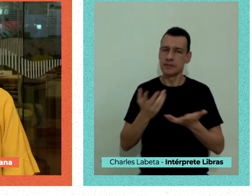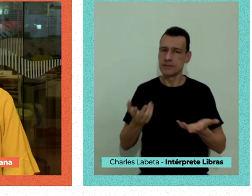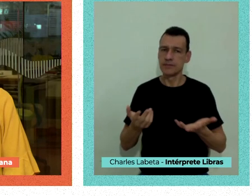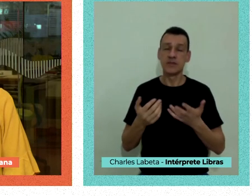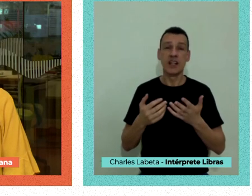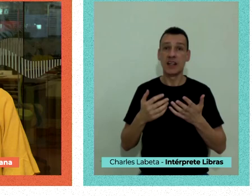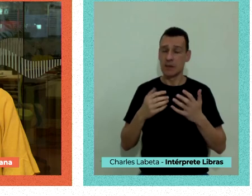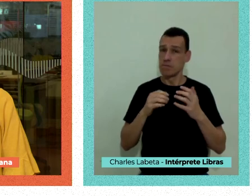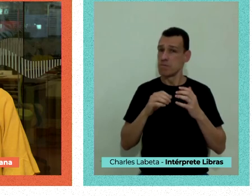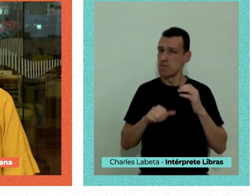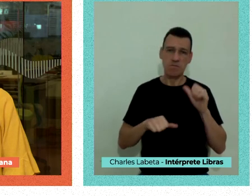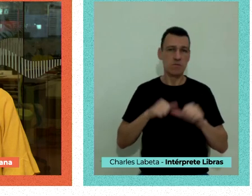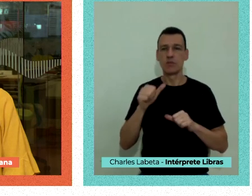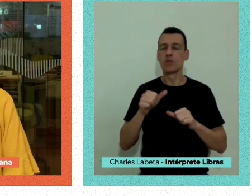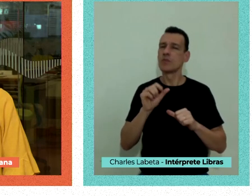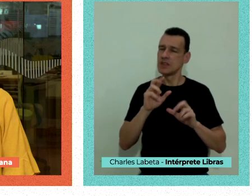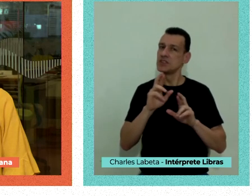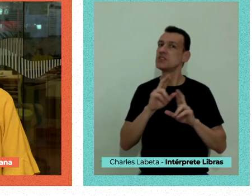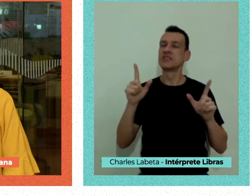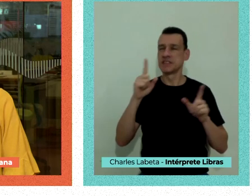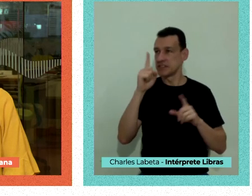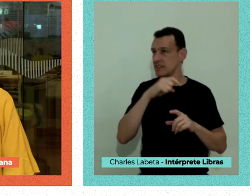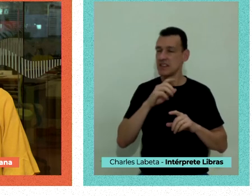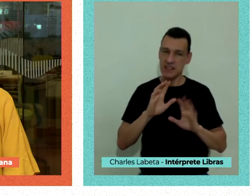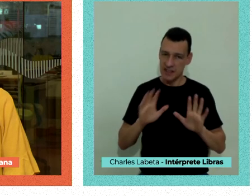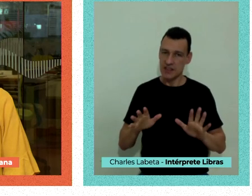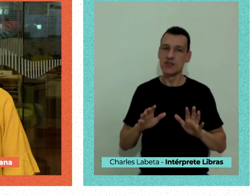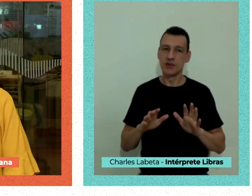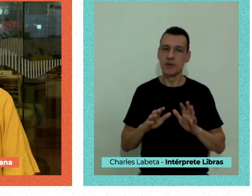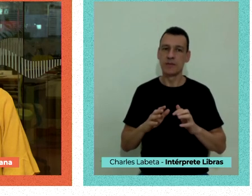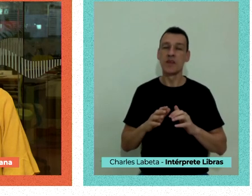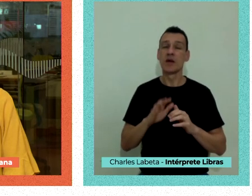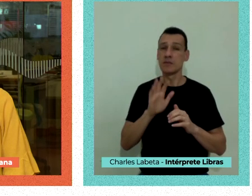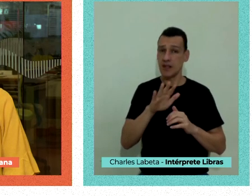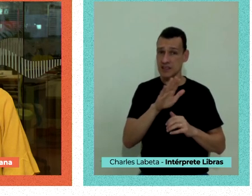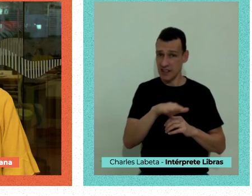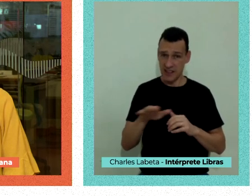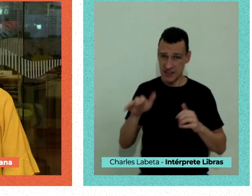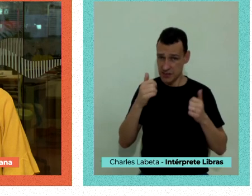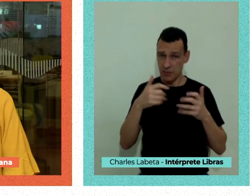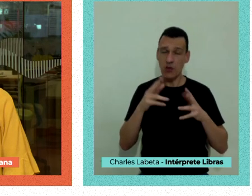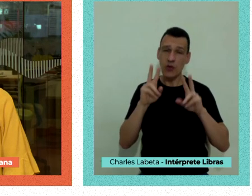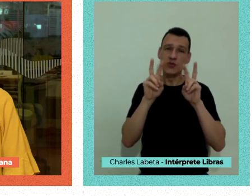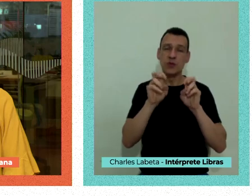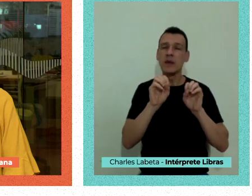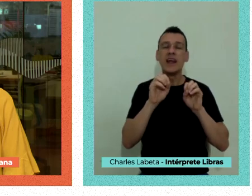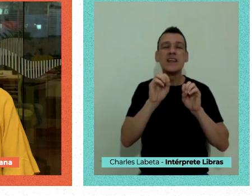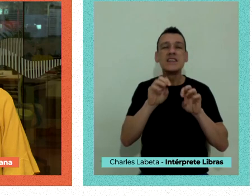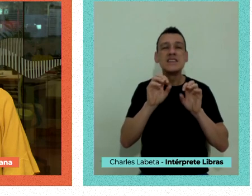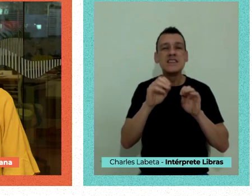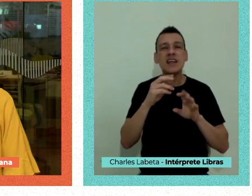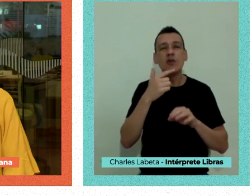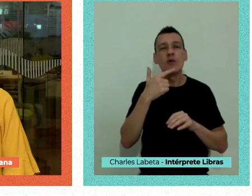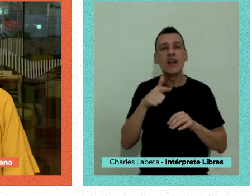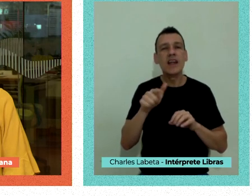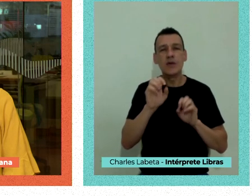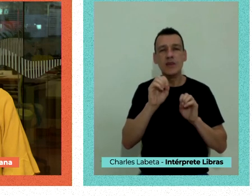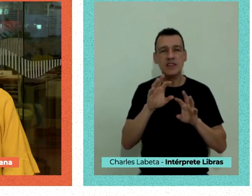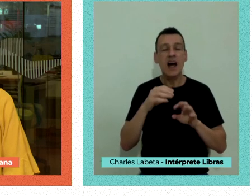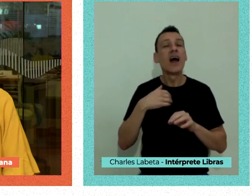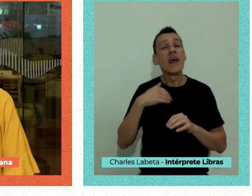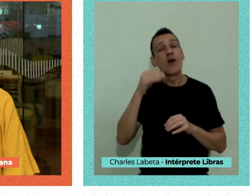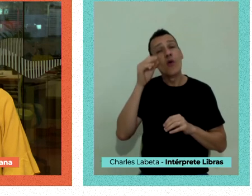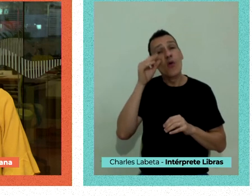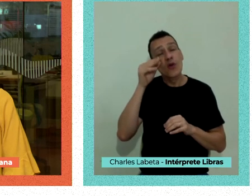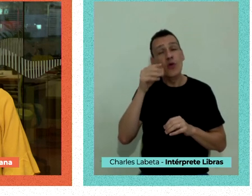pensar. Quando as crianças falaram sobre o ensino das línguas, eu fiquei muito curiosa para saber quais línguas que elas estão